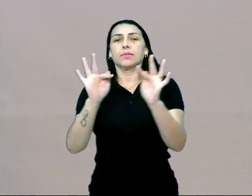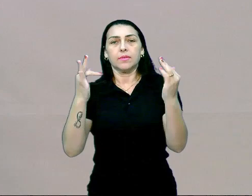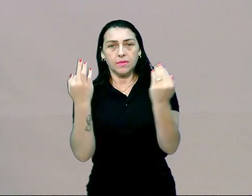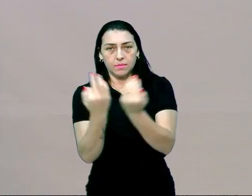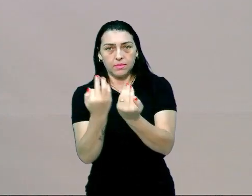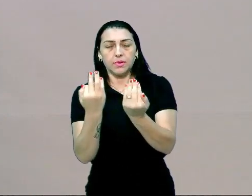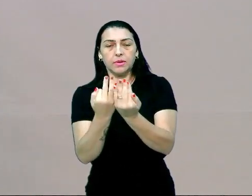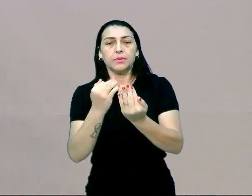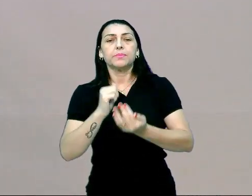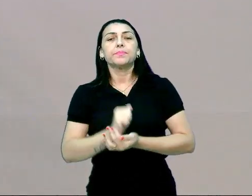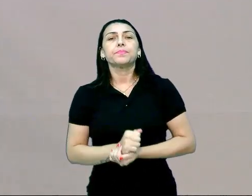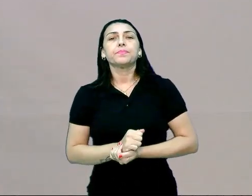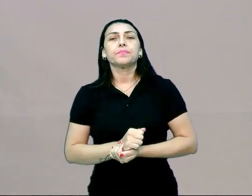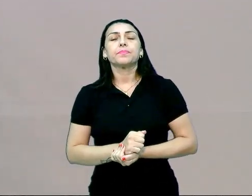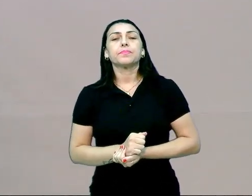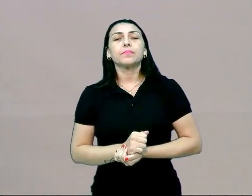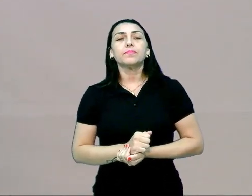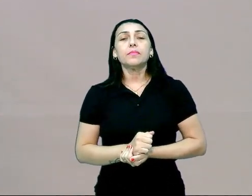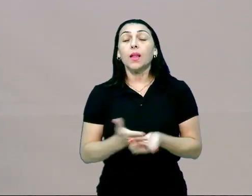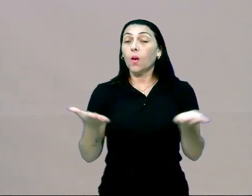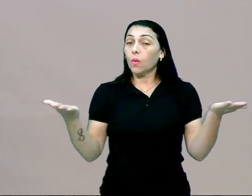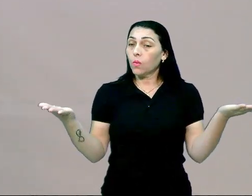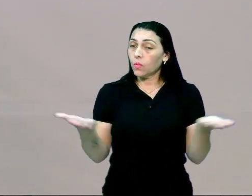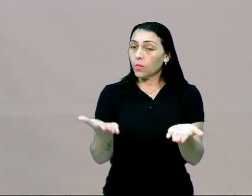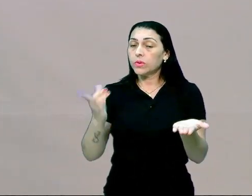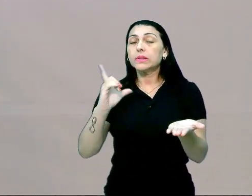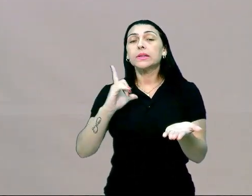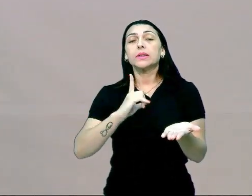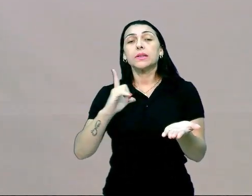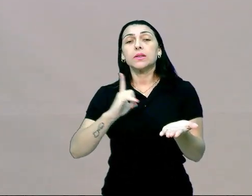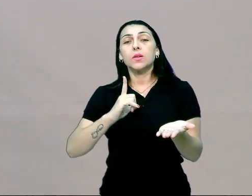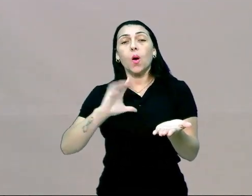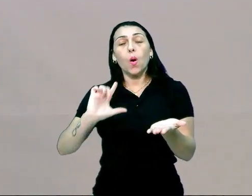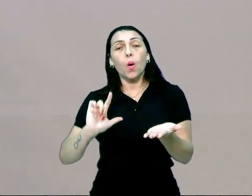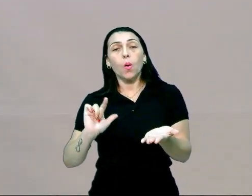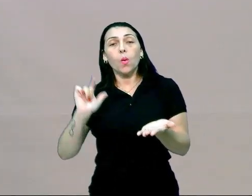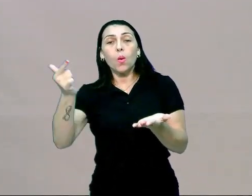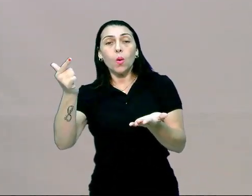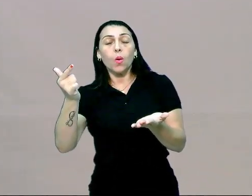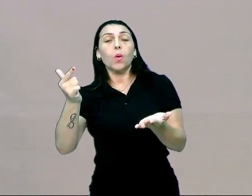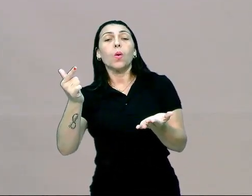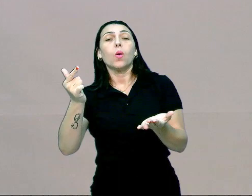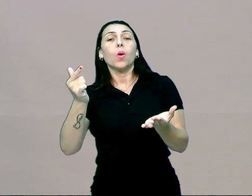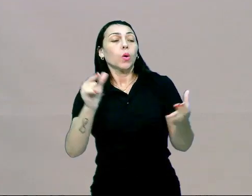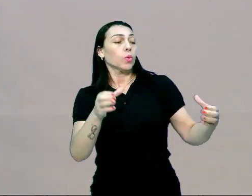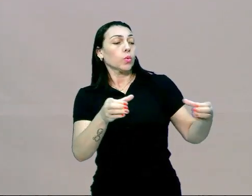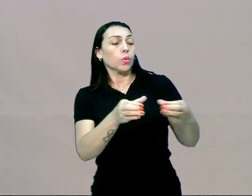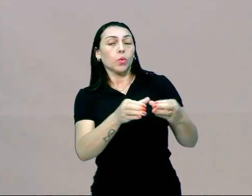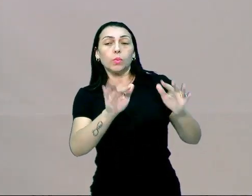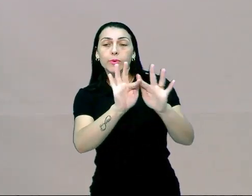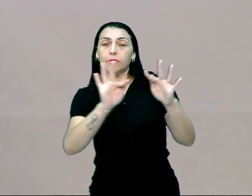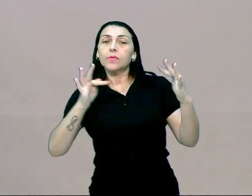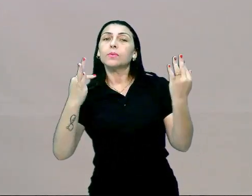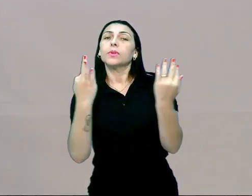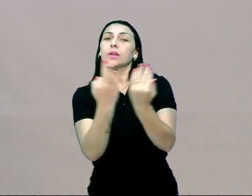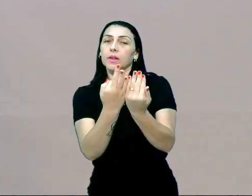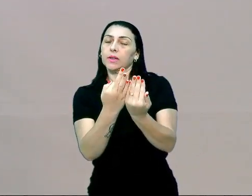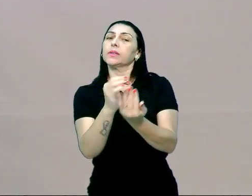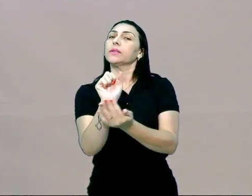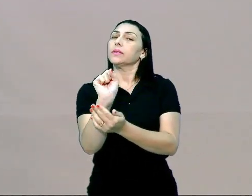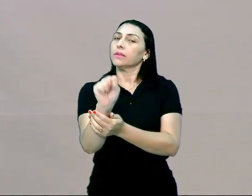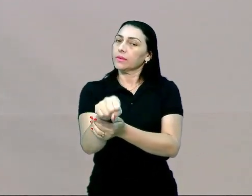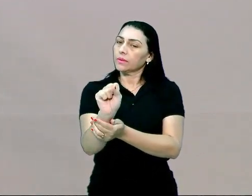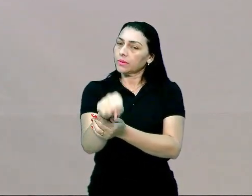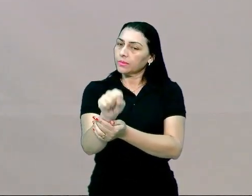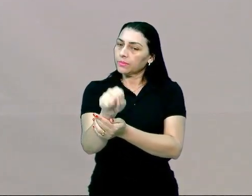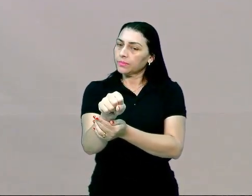corresponde a uma família. Então, na atualidade, nós temos outros arranjos, digamos assim,